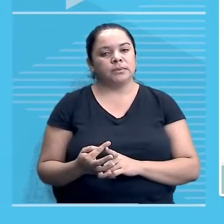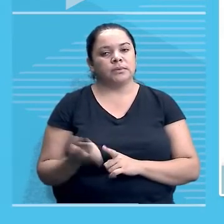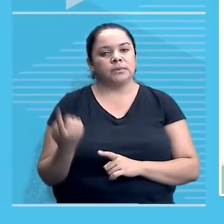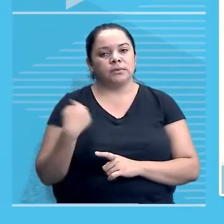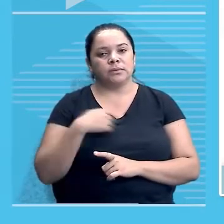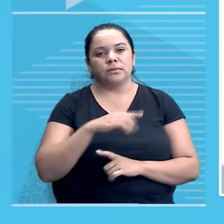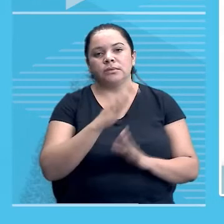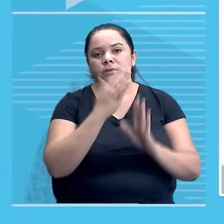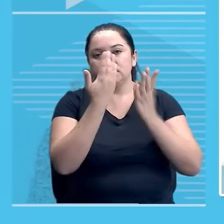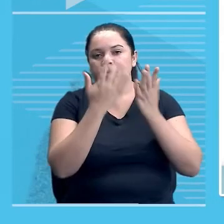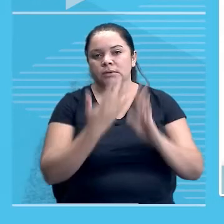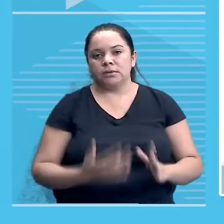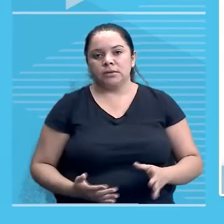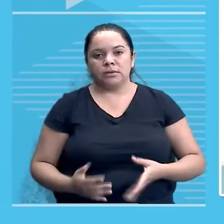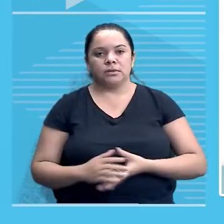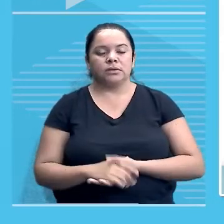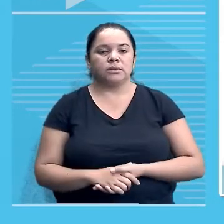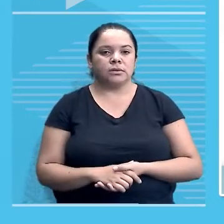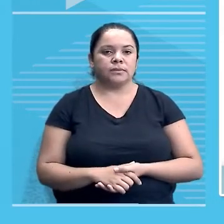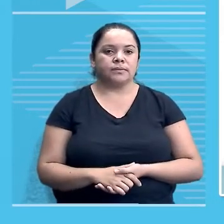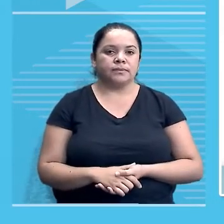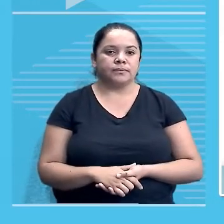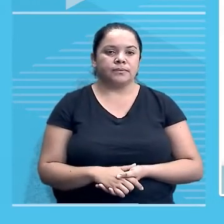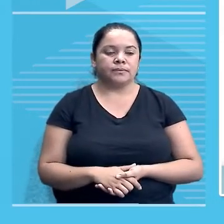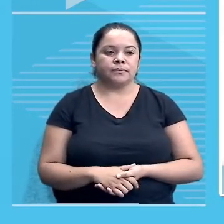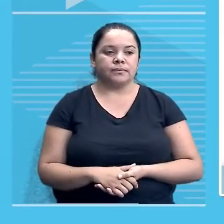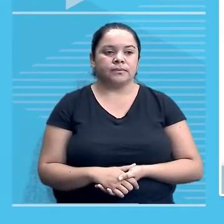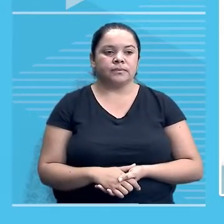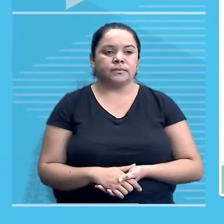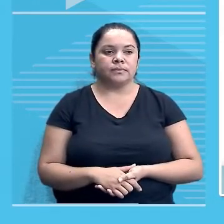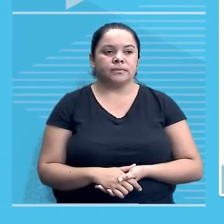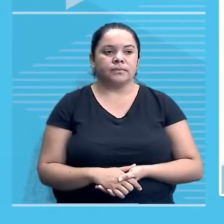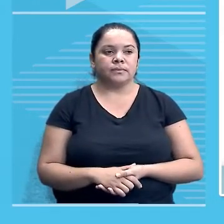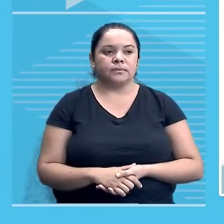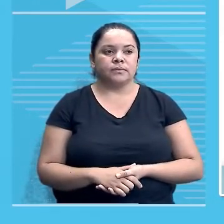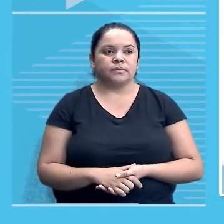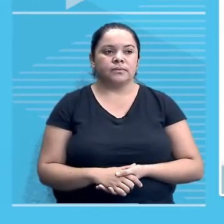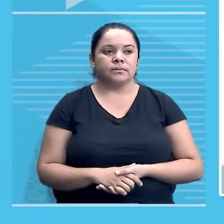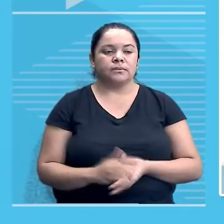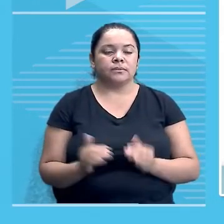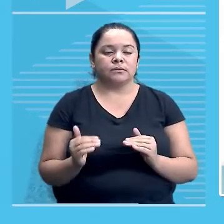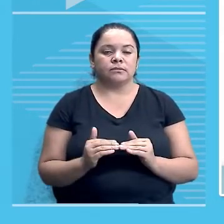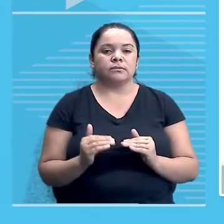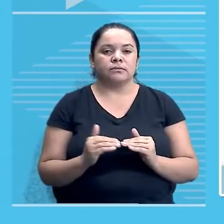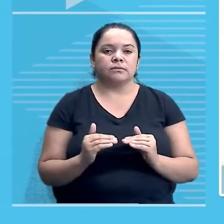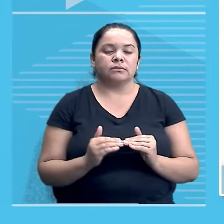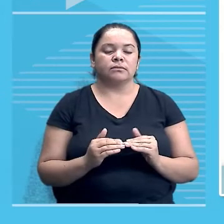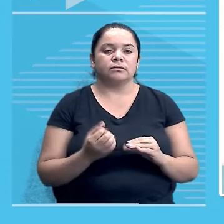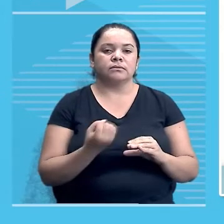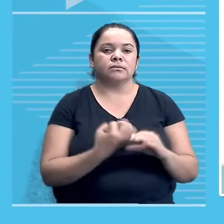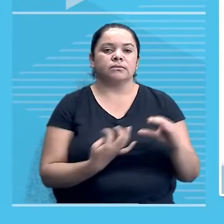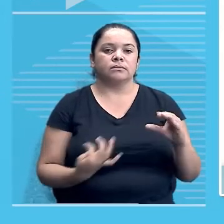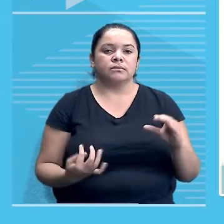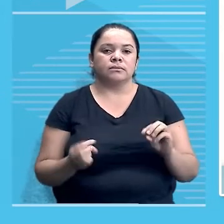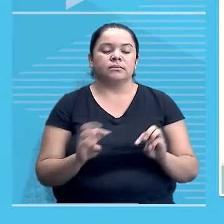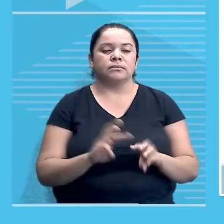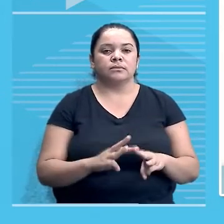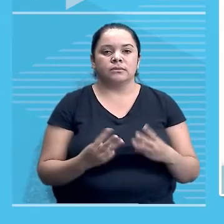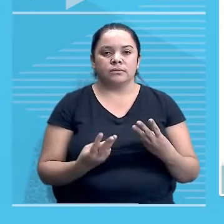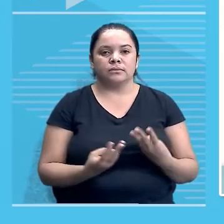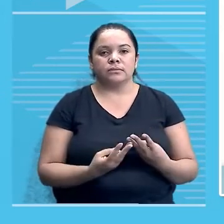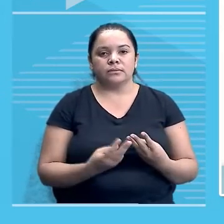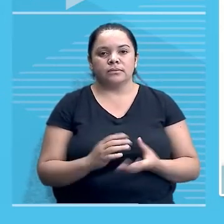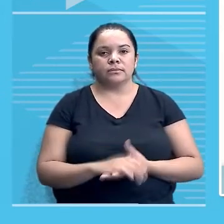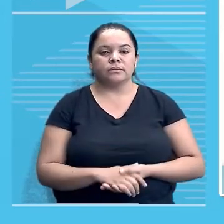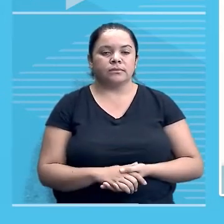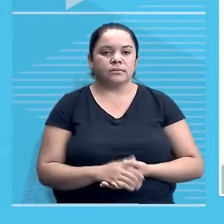a capacidade térmica, a gente analisa ela de acordo com essa característica do corpo. Você observa que eu peguei